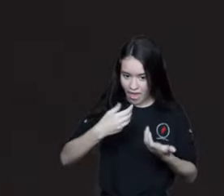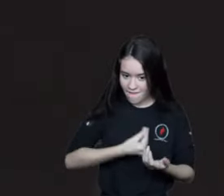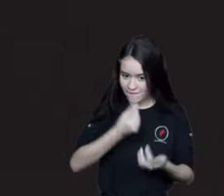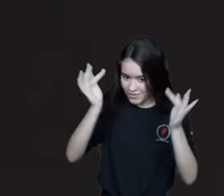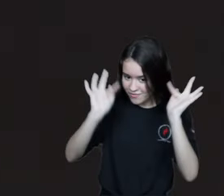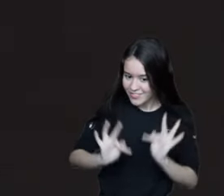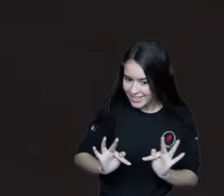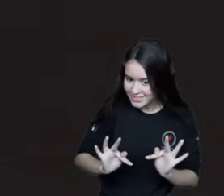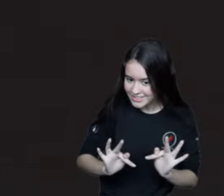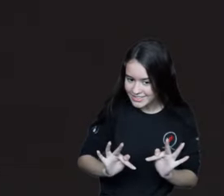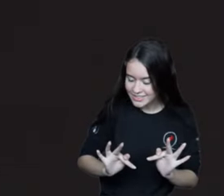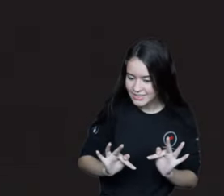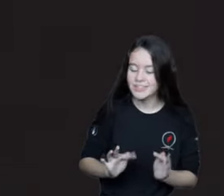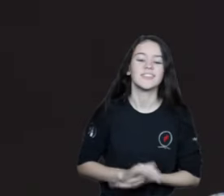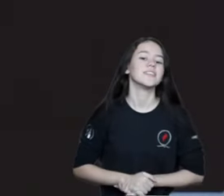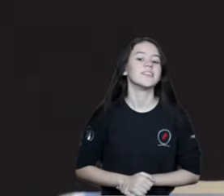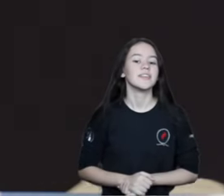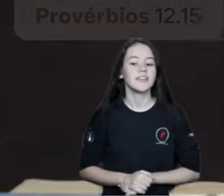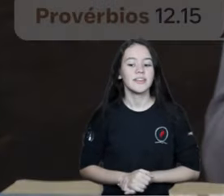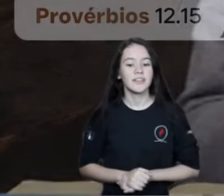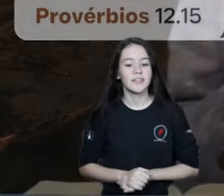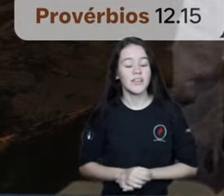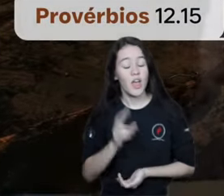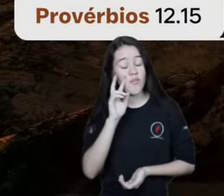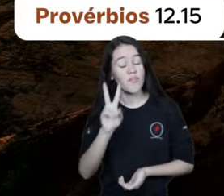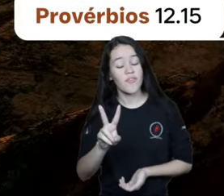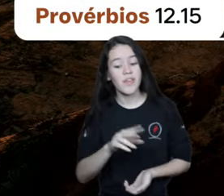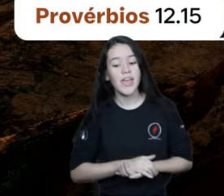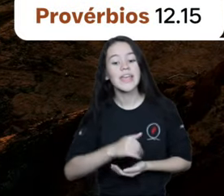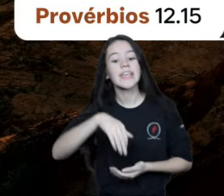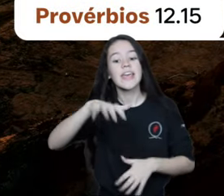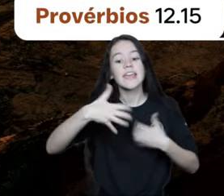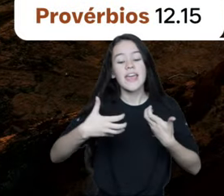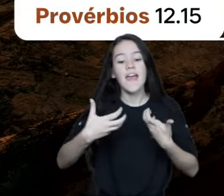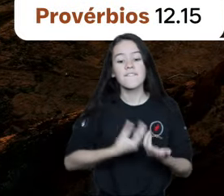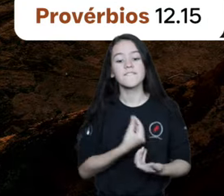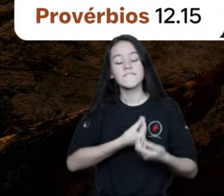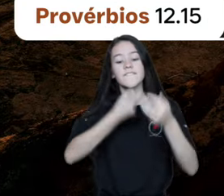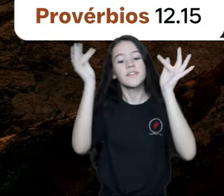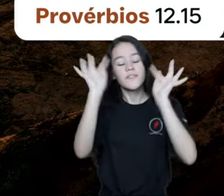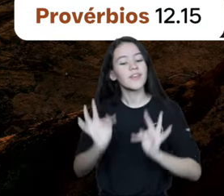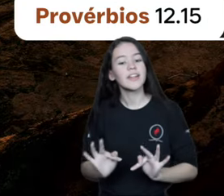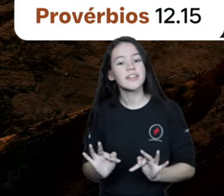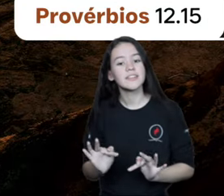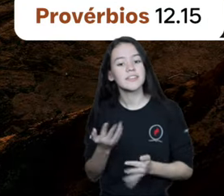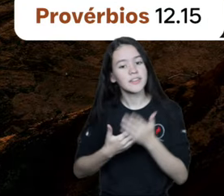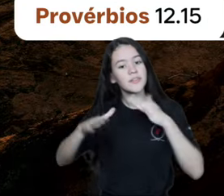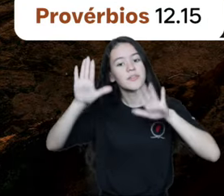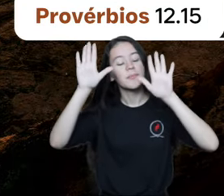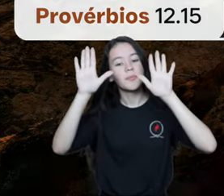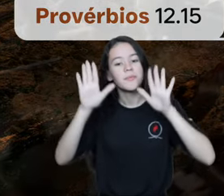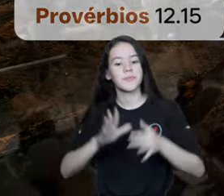feliz olha que pergunta de bobo Quem Deixa eu ver deixa eu viver quem quer ter uma vida feliz